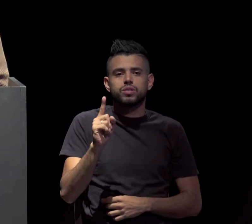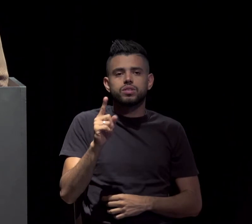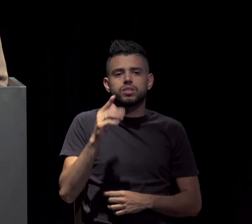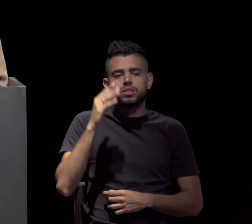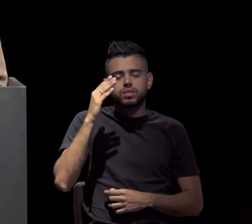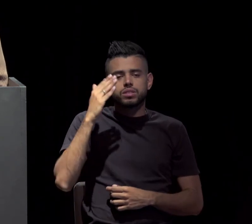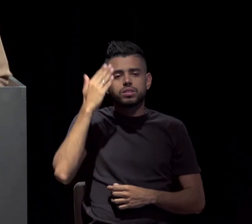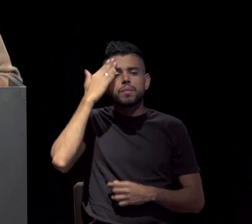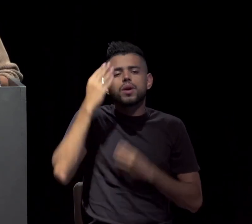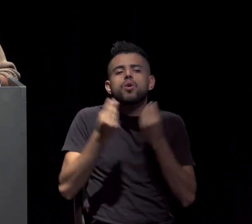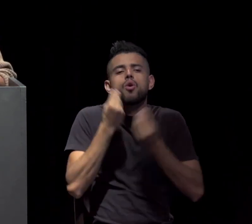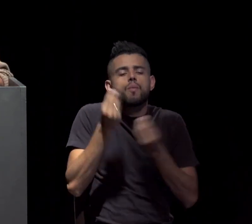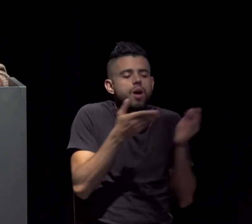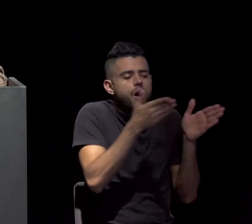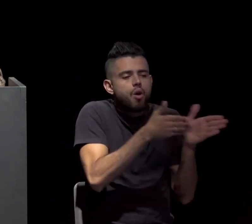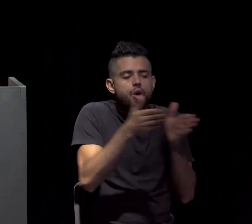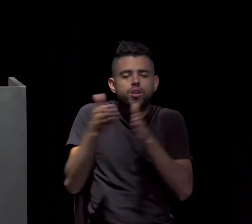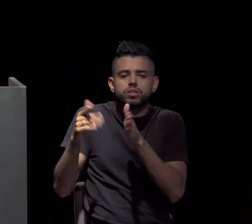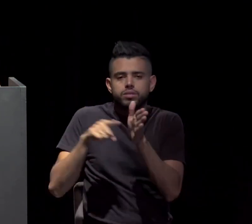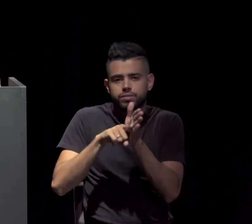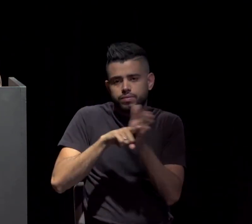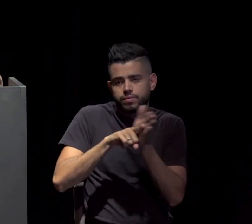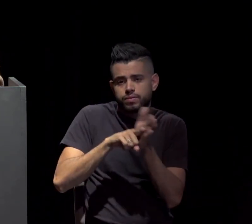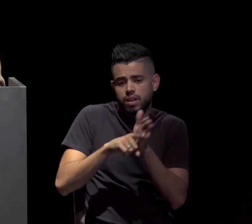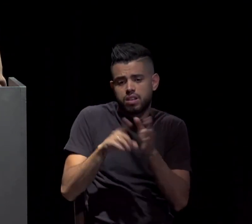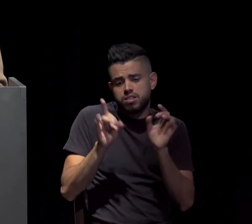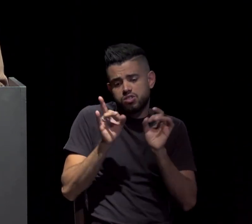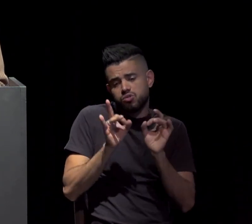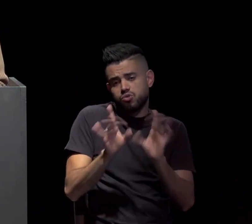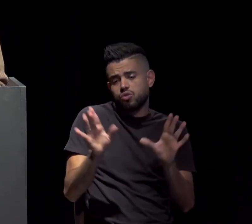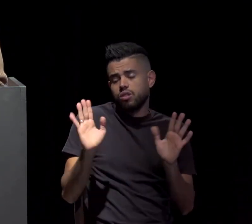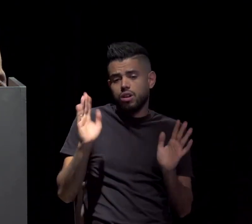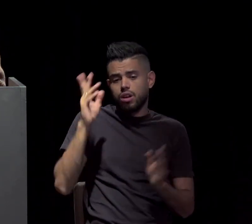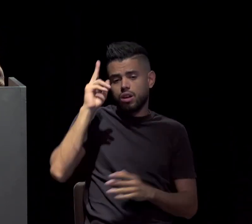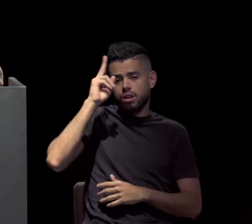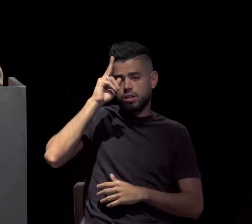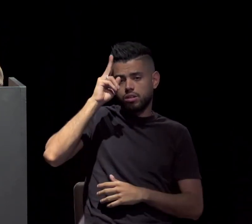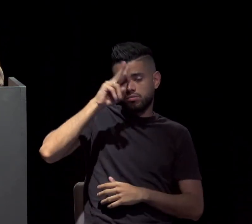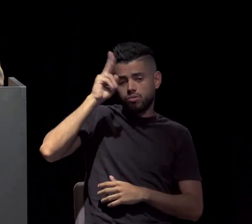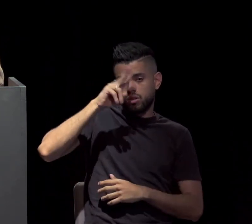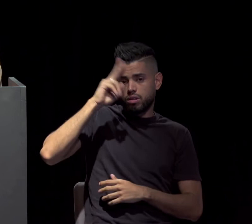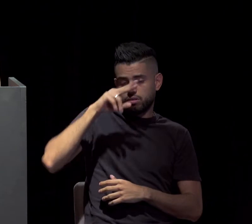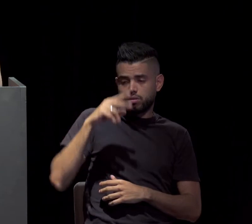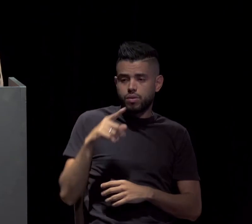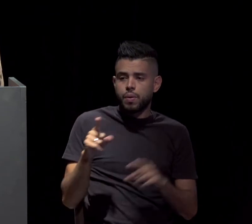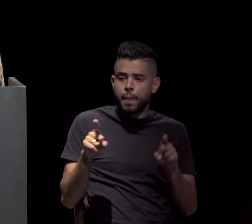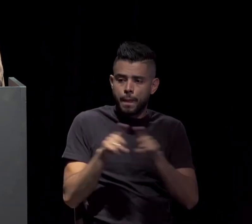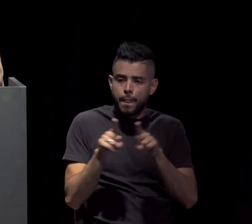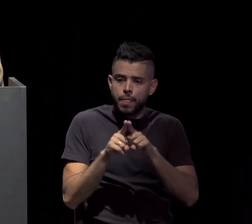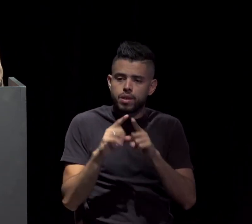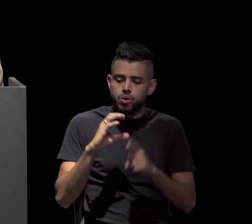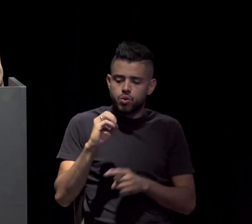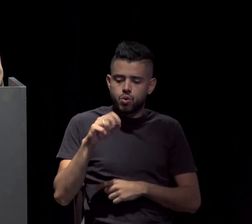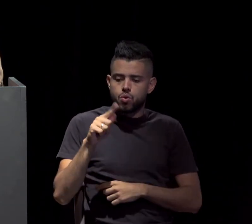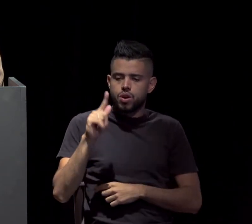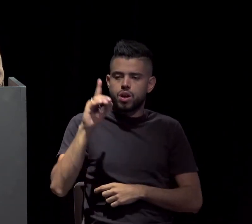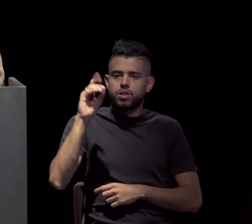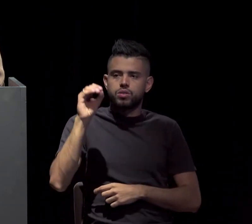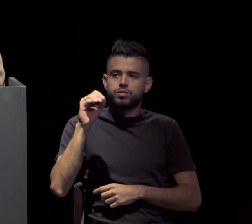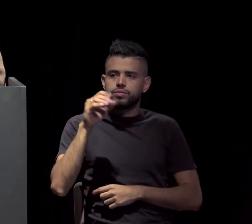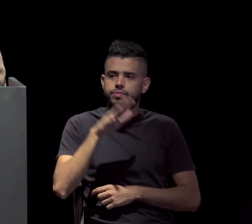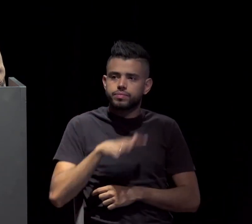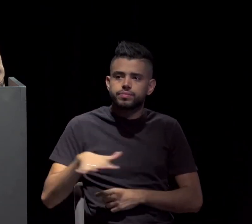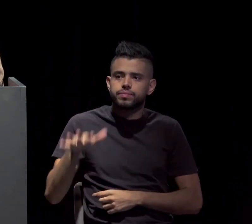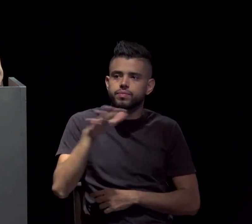de investigação. Nos deixaram um legado descritivo bastante considerável. E colocaram o Congado no âmbito dos